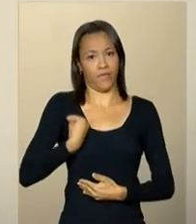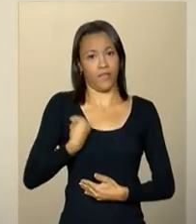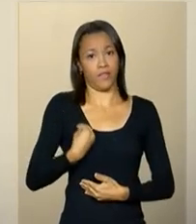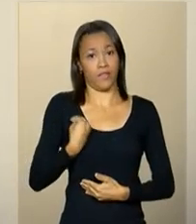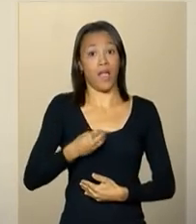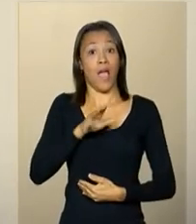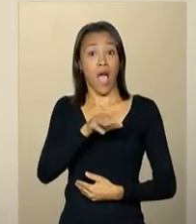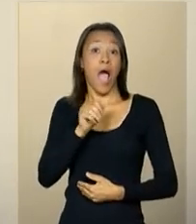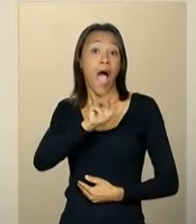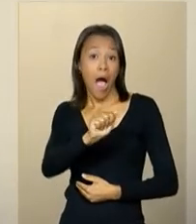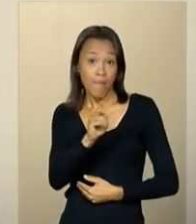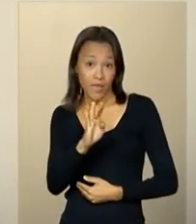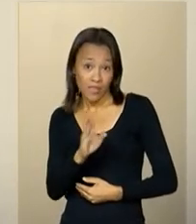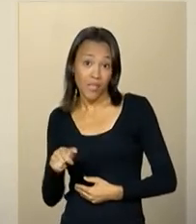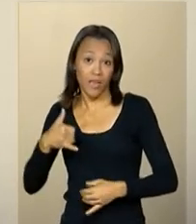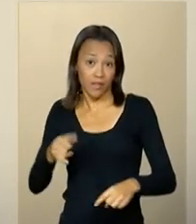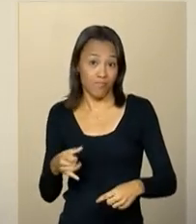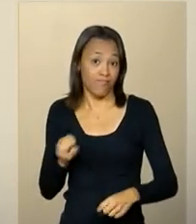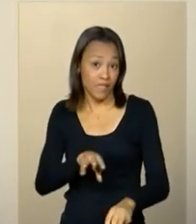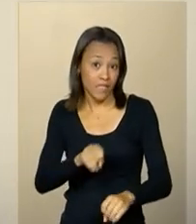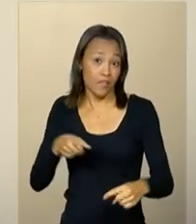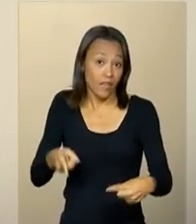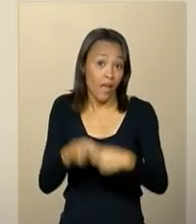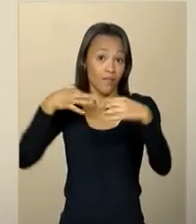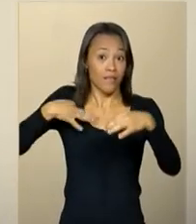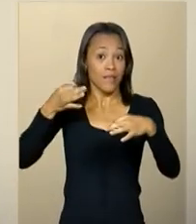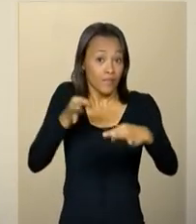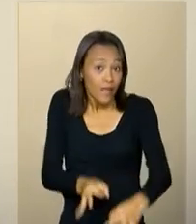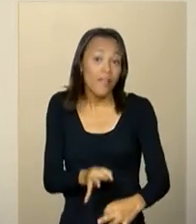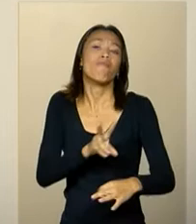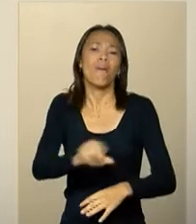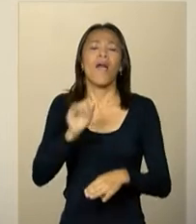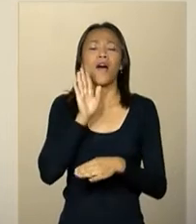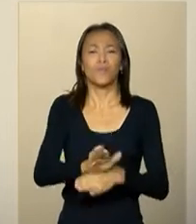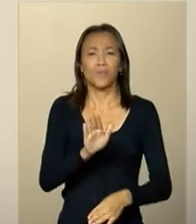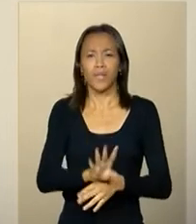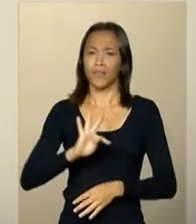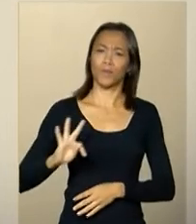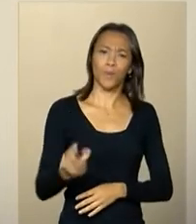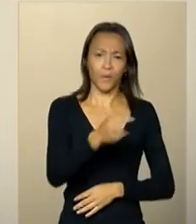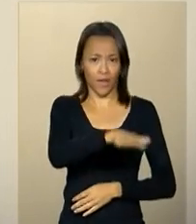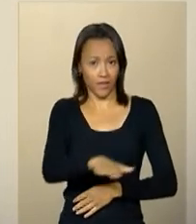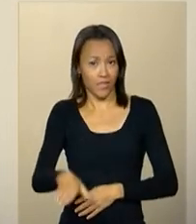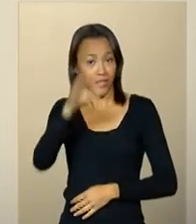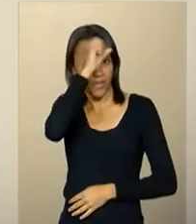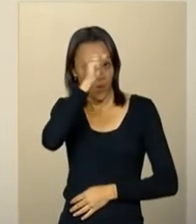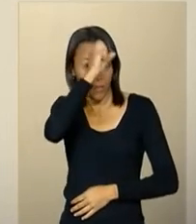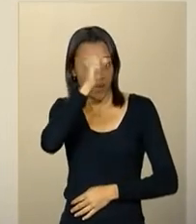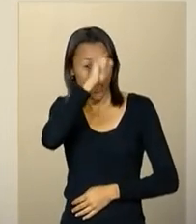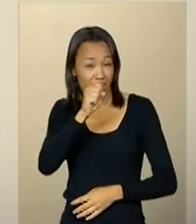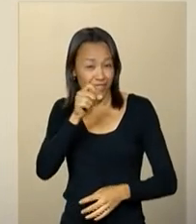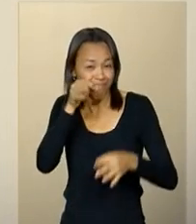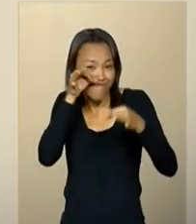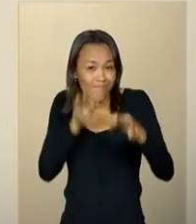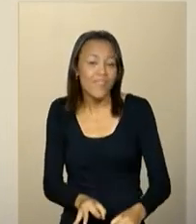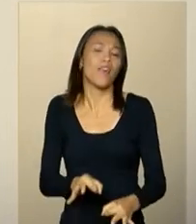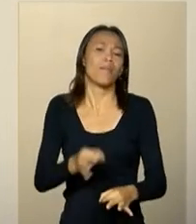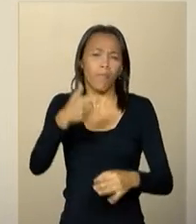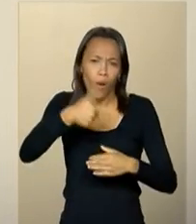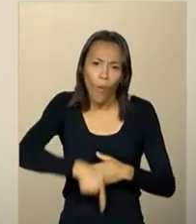vida alfabetização na idade certa vai ajudar toda criança a ter o aprendizado adequado